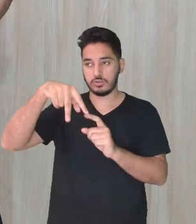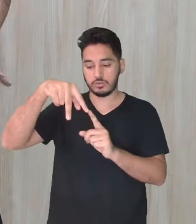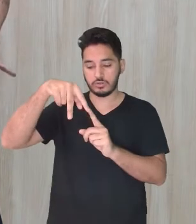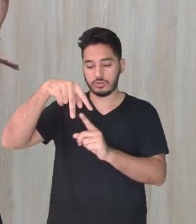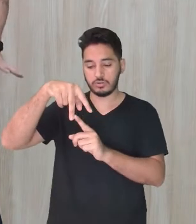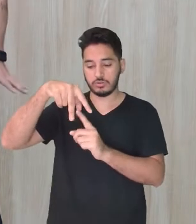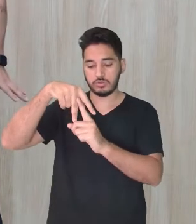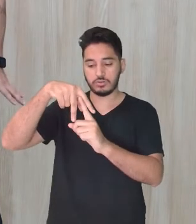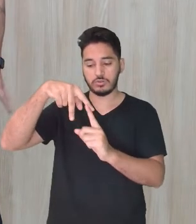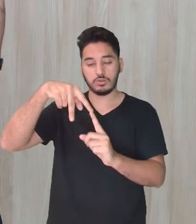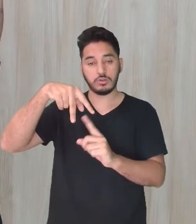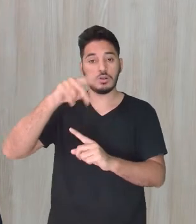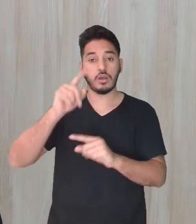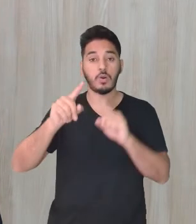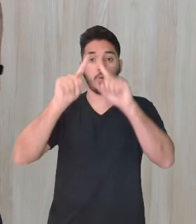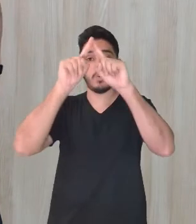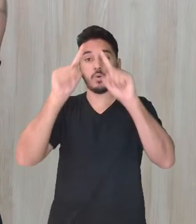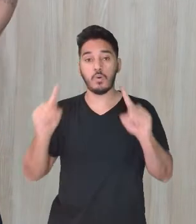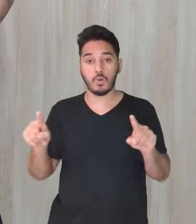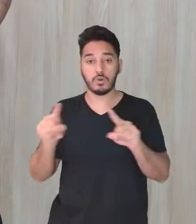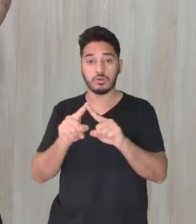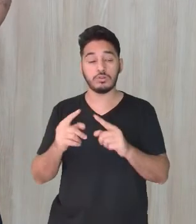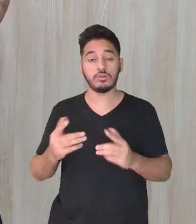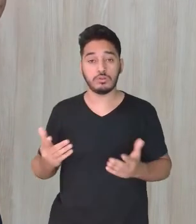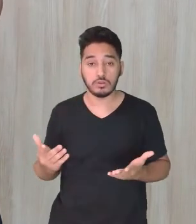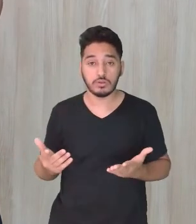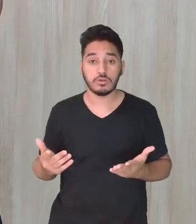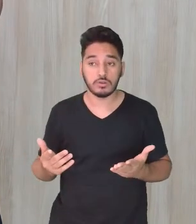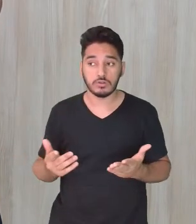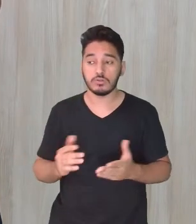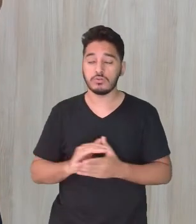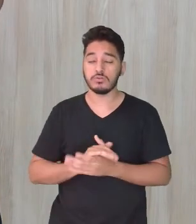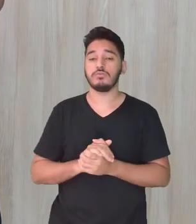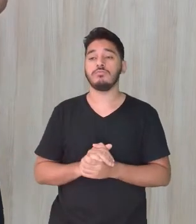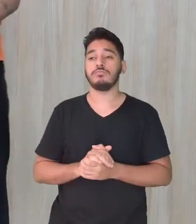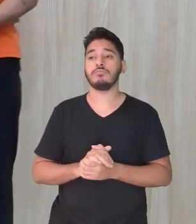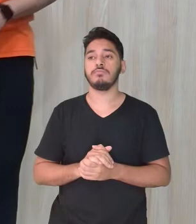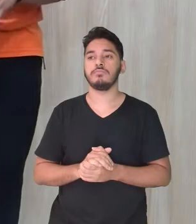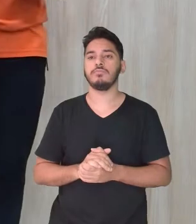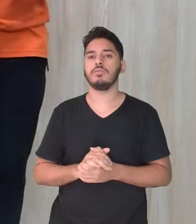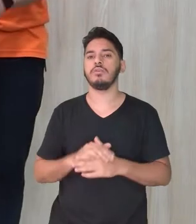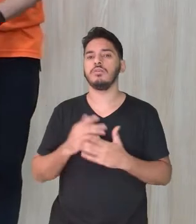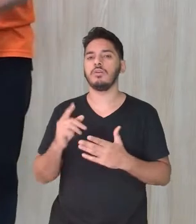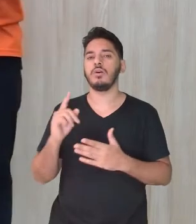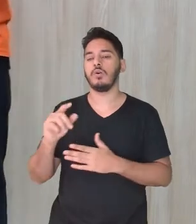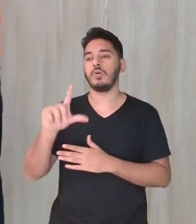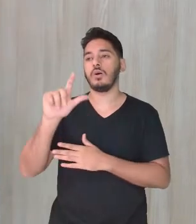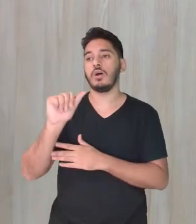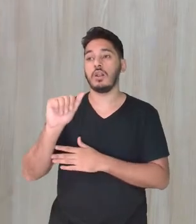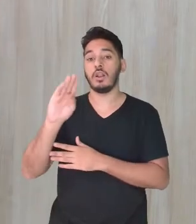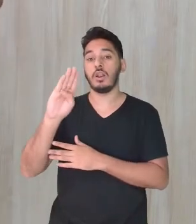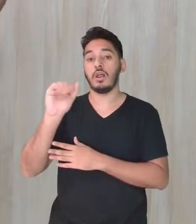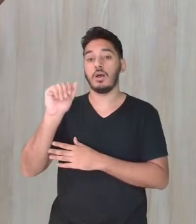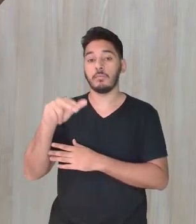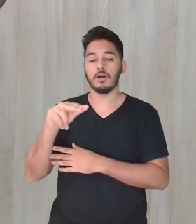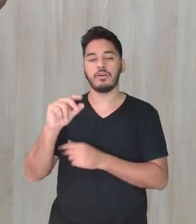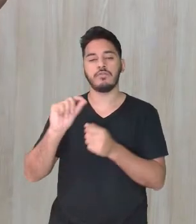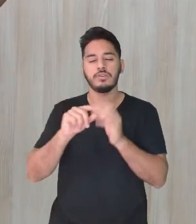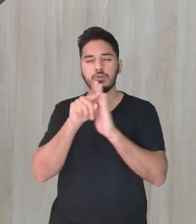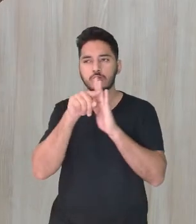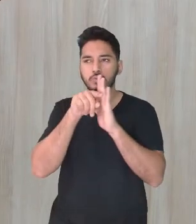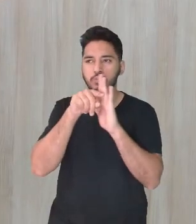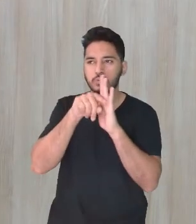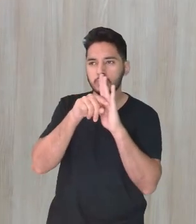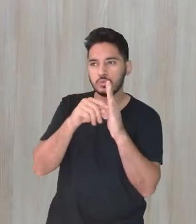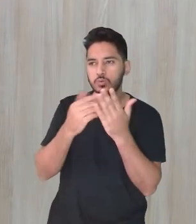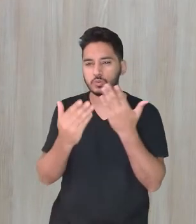forma geométrica que é um triângulo, né? Se forma ali com o meu movimento. Então, Laban, ele fazia esse estudo,